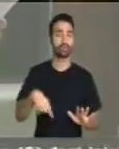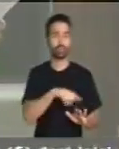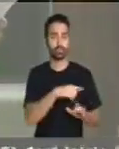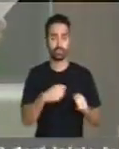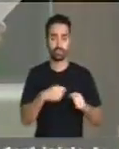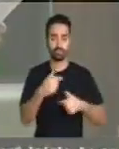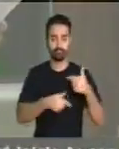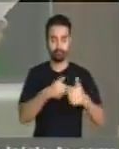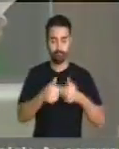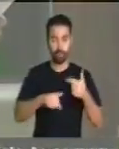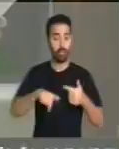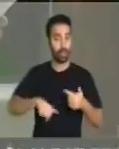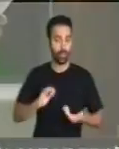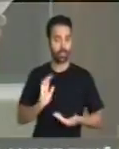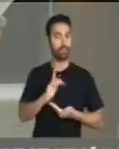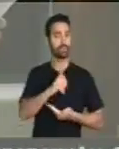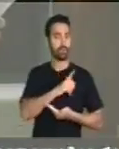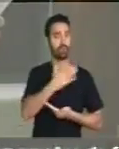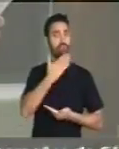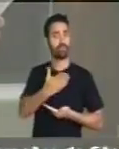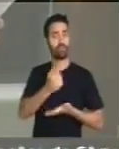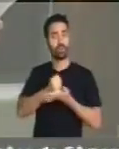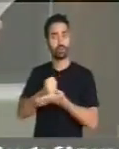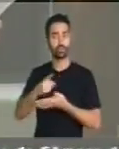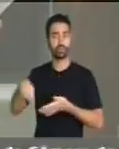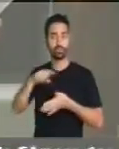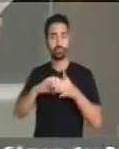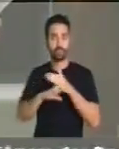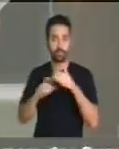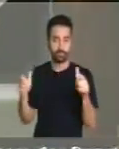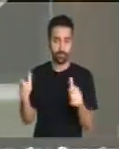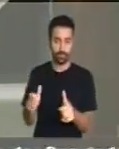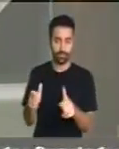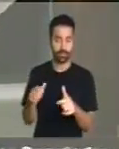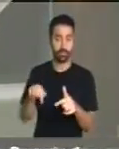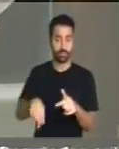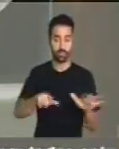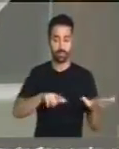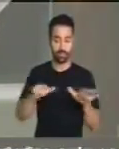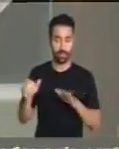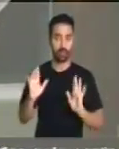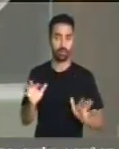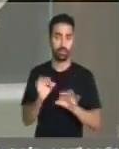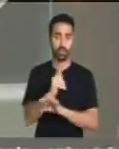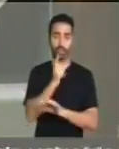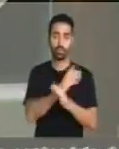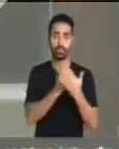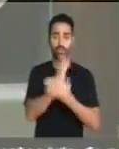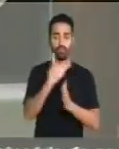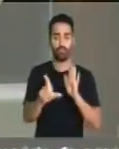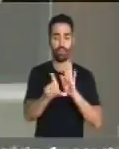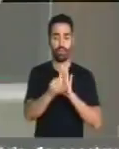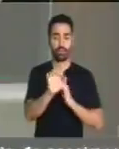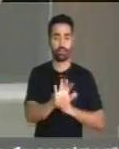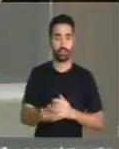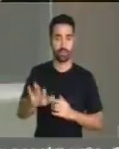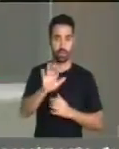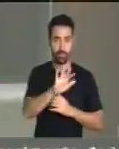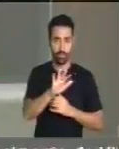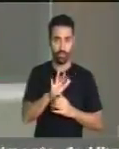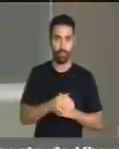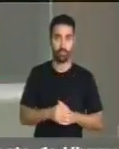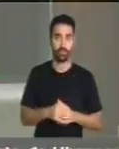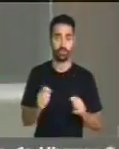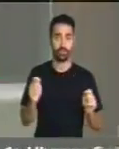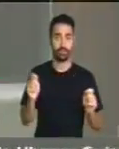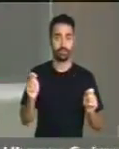ações desta casa em prol das micro e pequenas empresas. Nesta semana, aprovamos a lei geral que